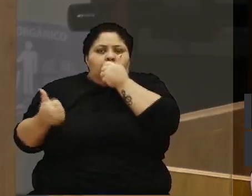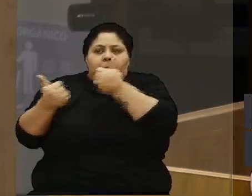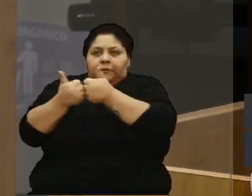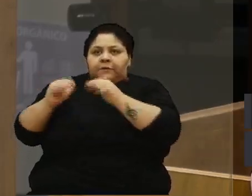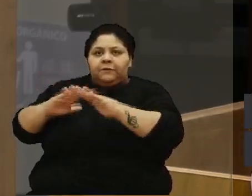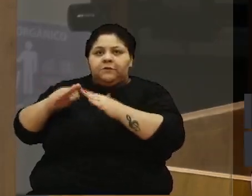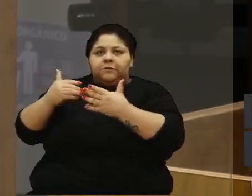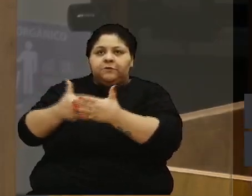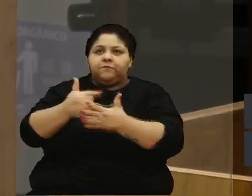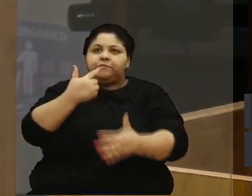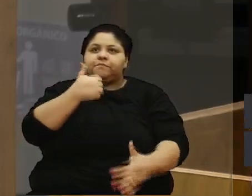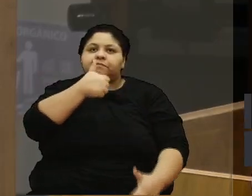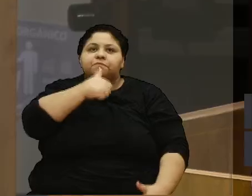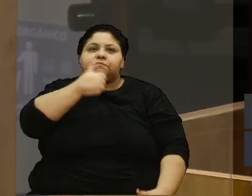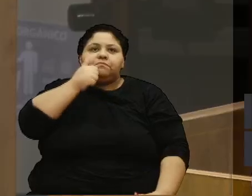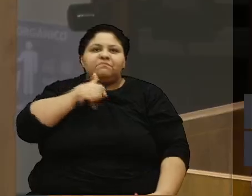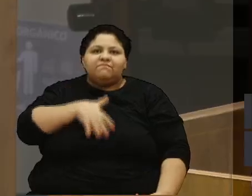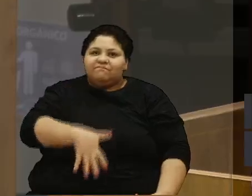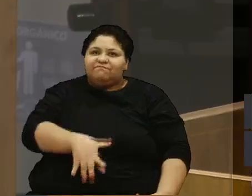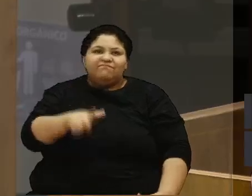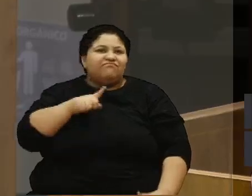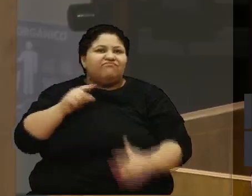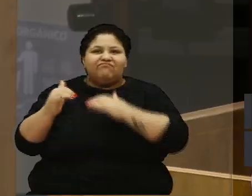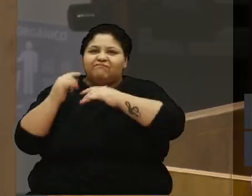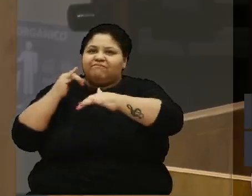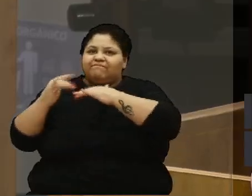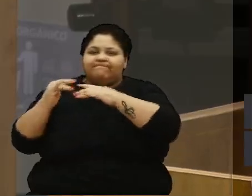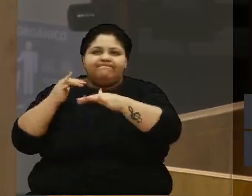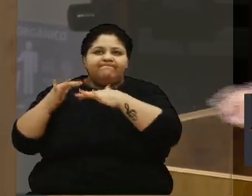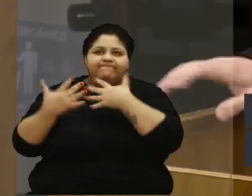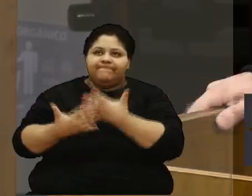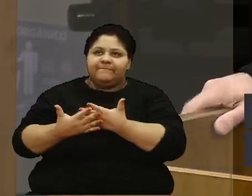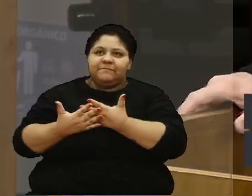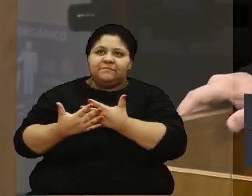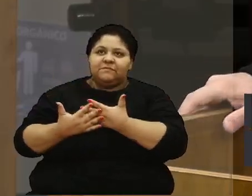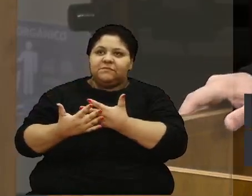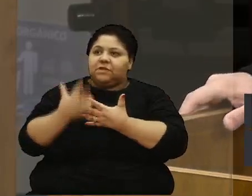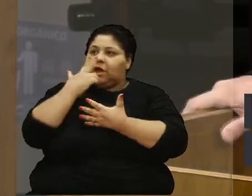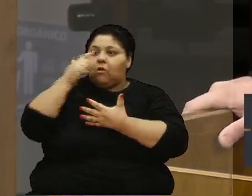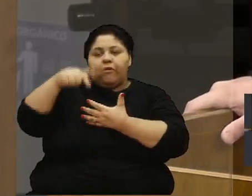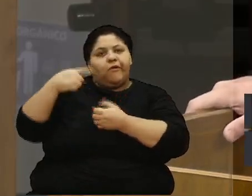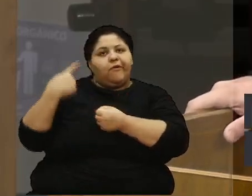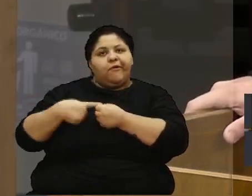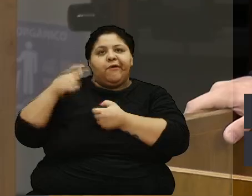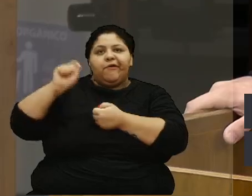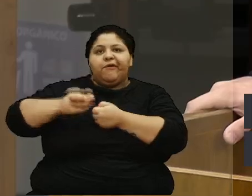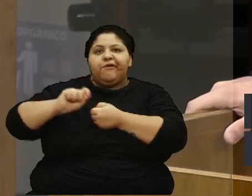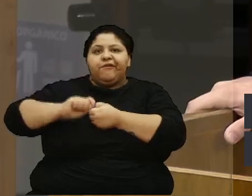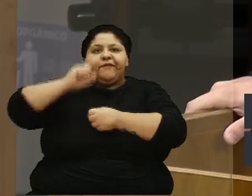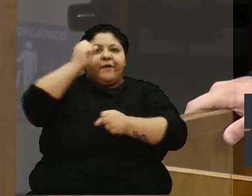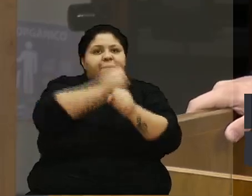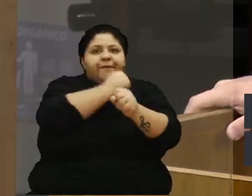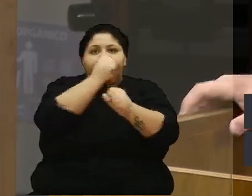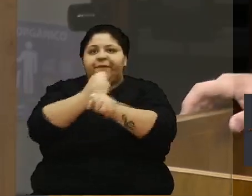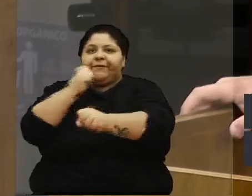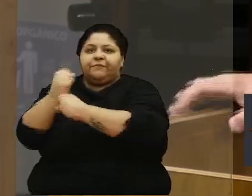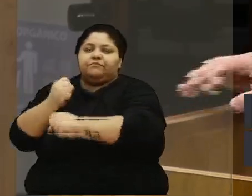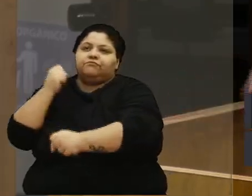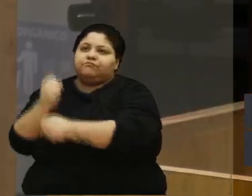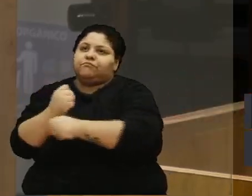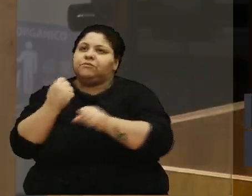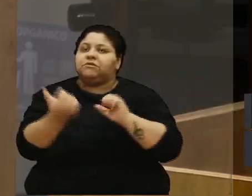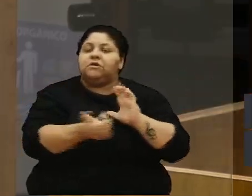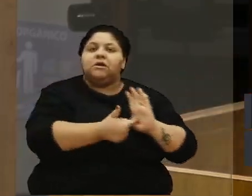intrafegável a Avenida Júlio de Castilhos. E é a cara dessa cidade. Nós fizemos algumas obras e as obras promoveram